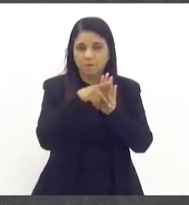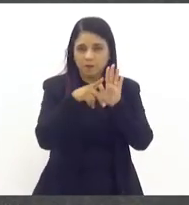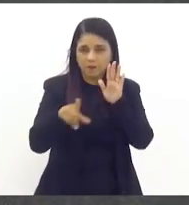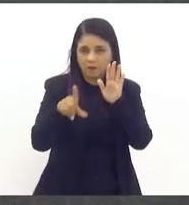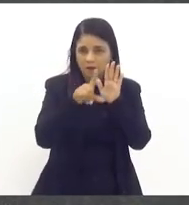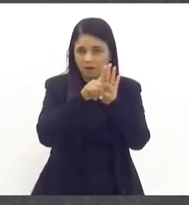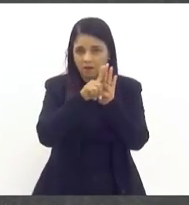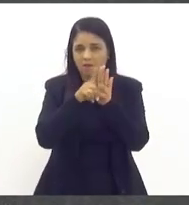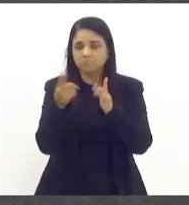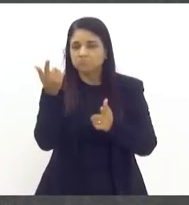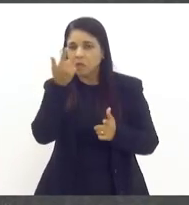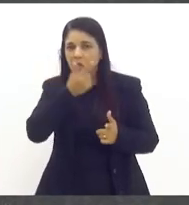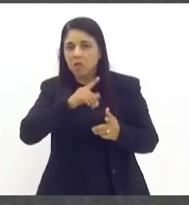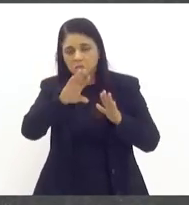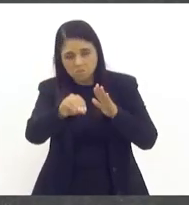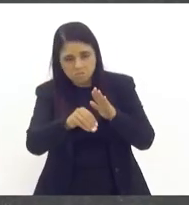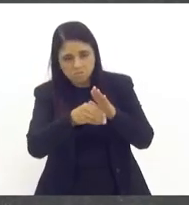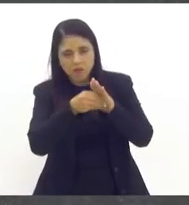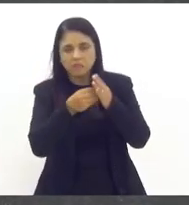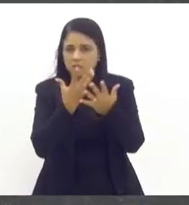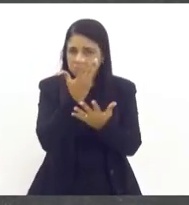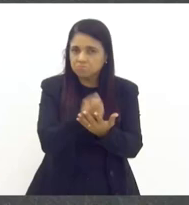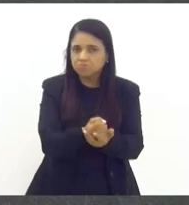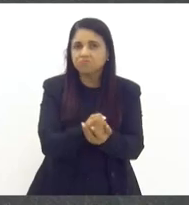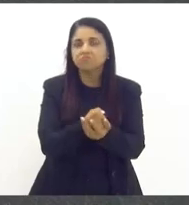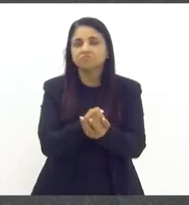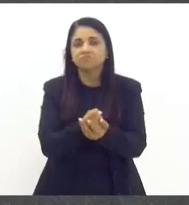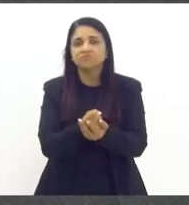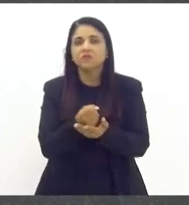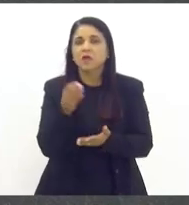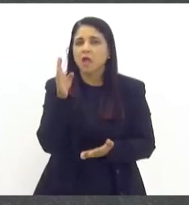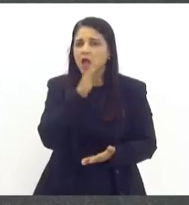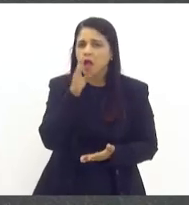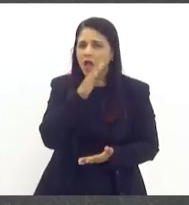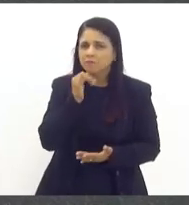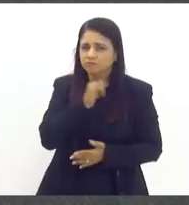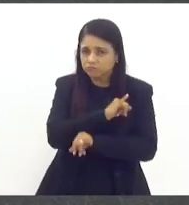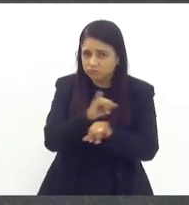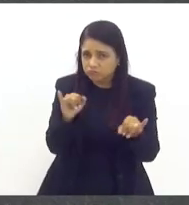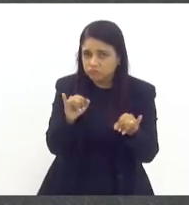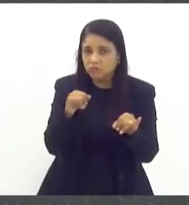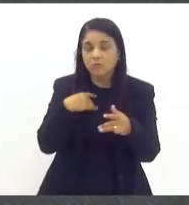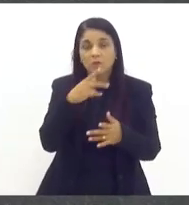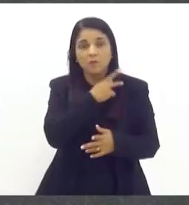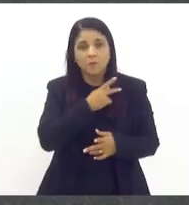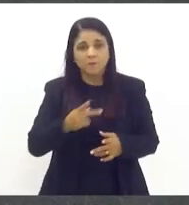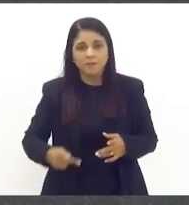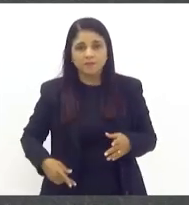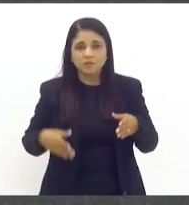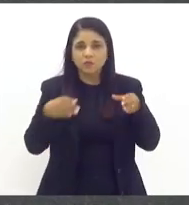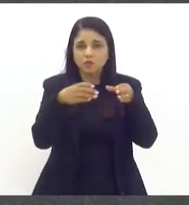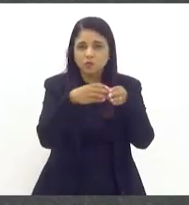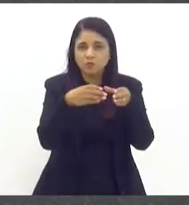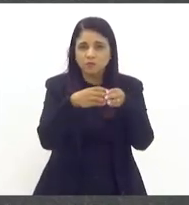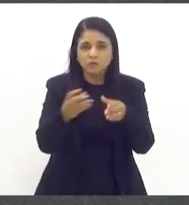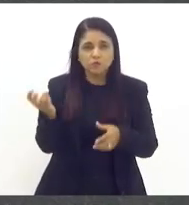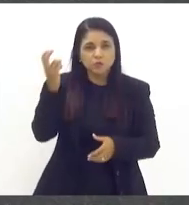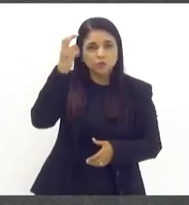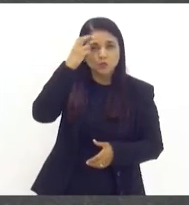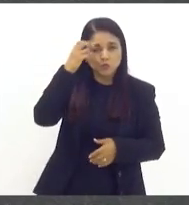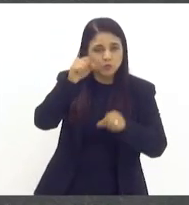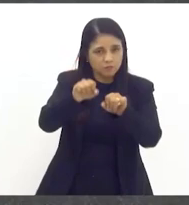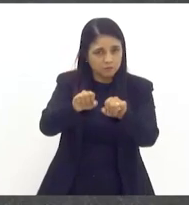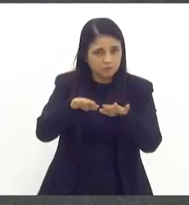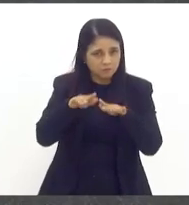ganhou parecer favorável falar muito rapidamente que como o presidente da Comissão de cultura da Assembleia